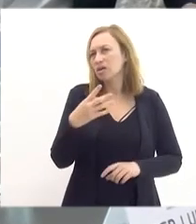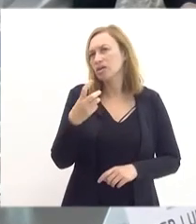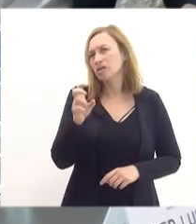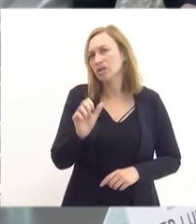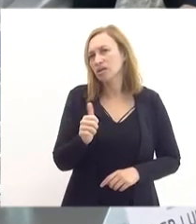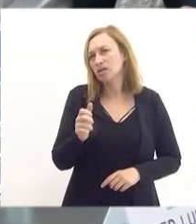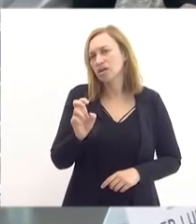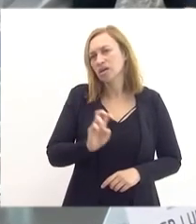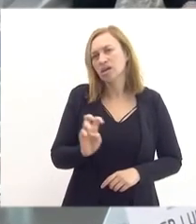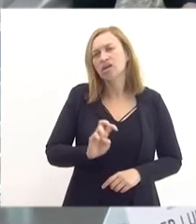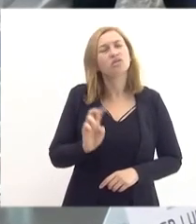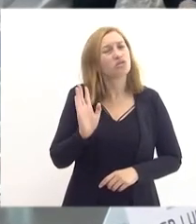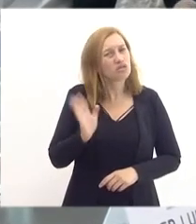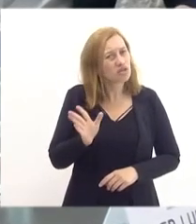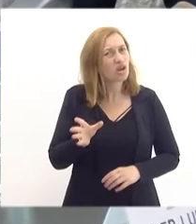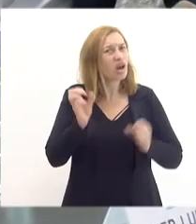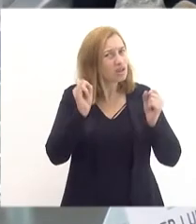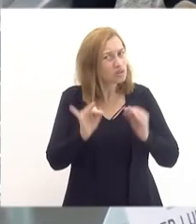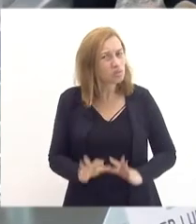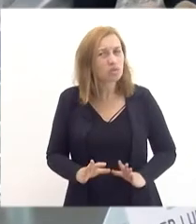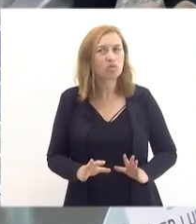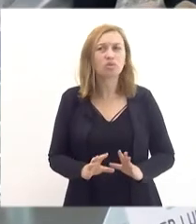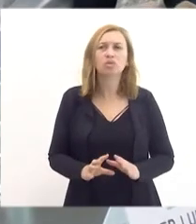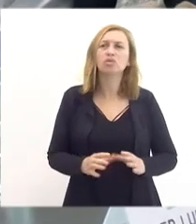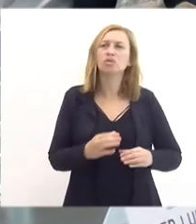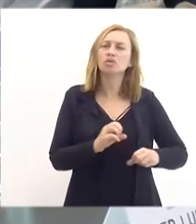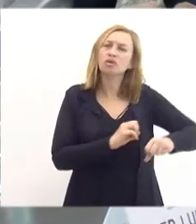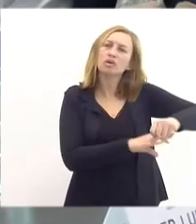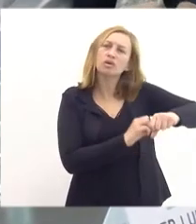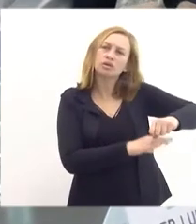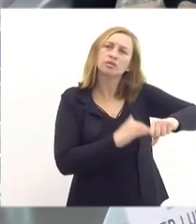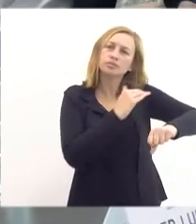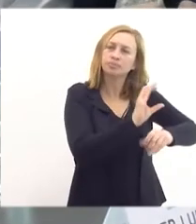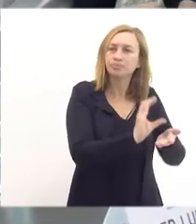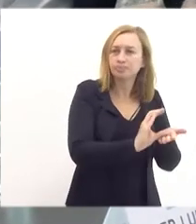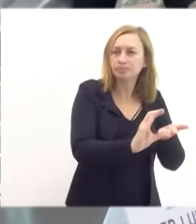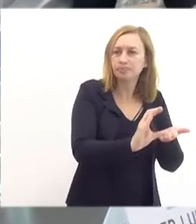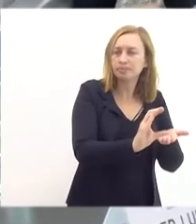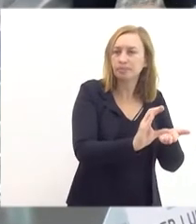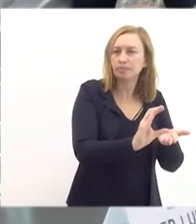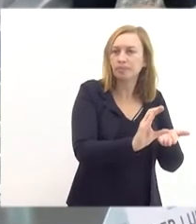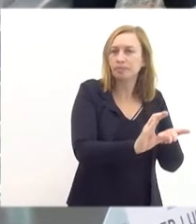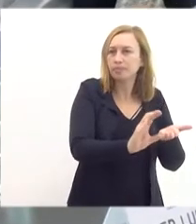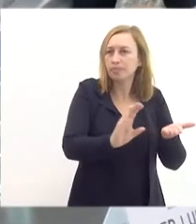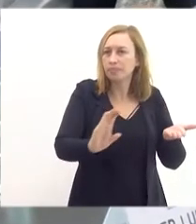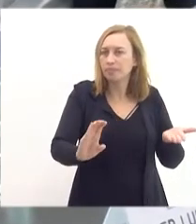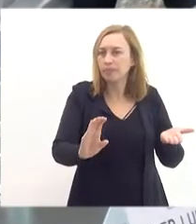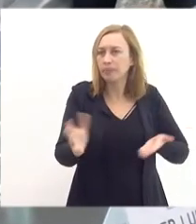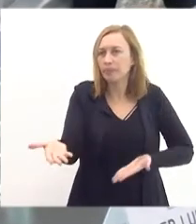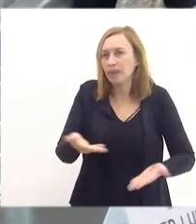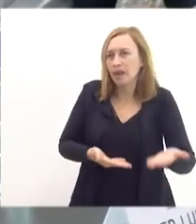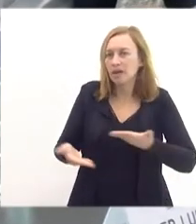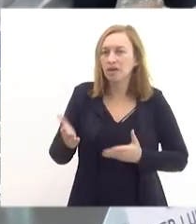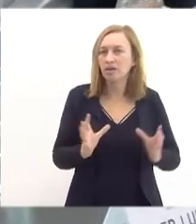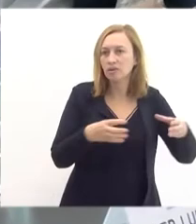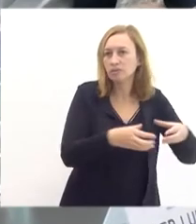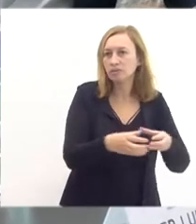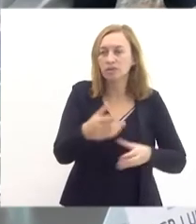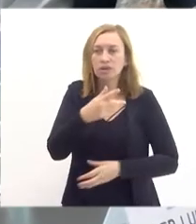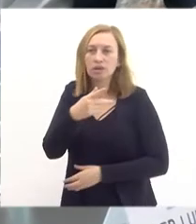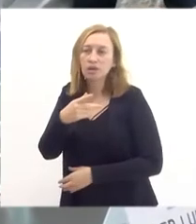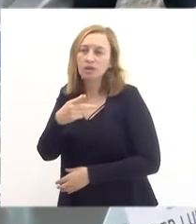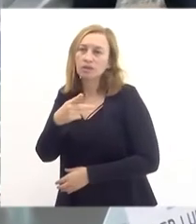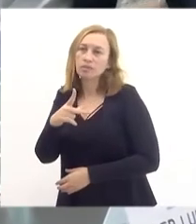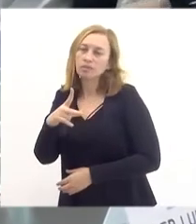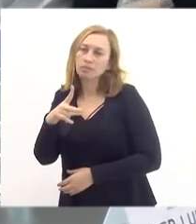deu a destinação. Os recursos do Fundo Soberano poderão ser destinados à realização de parcerias público-privadas.